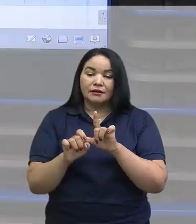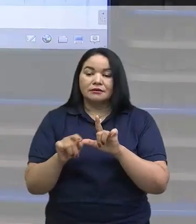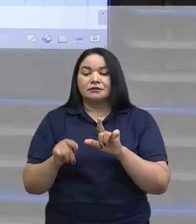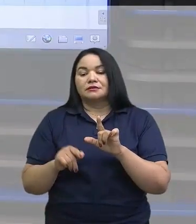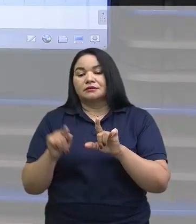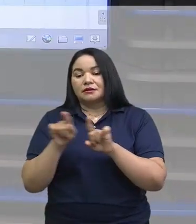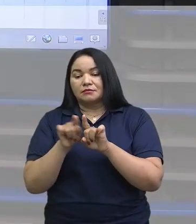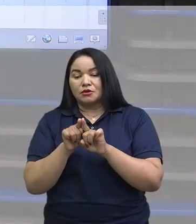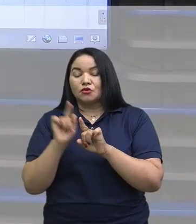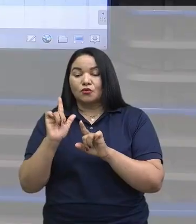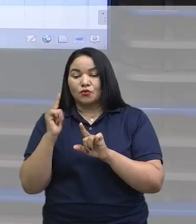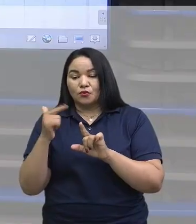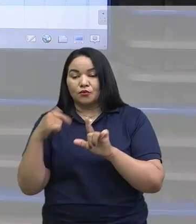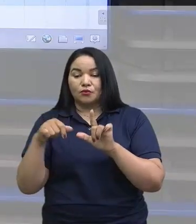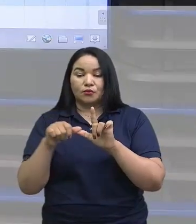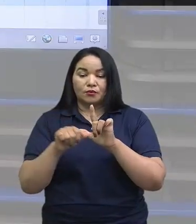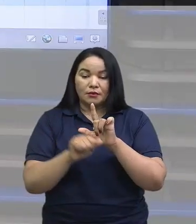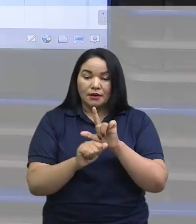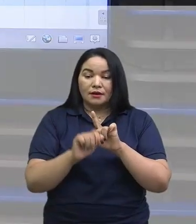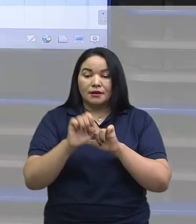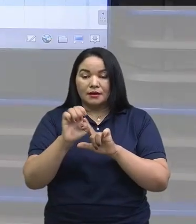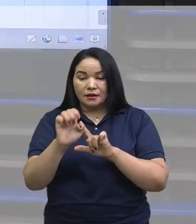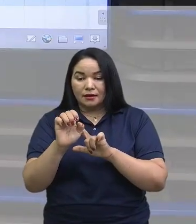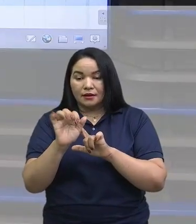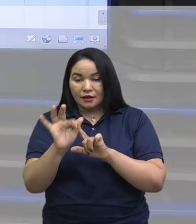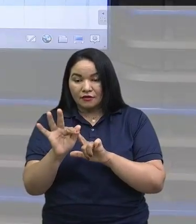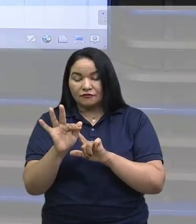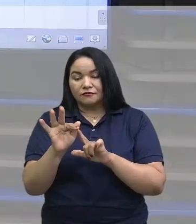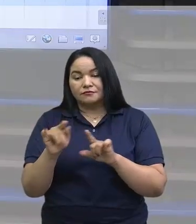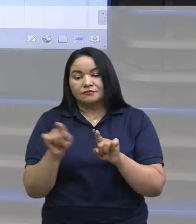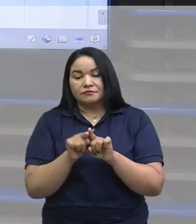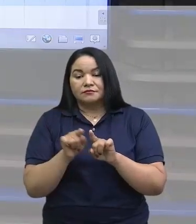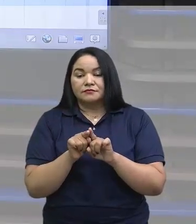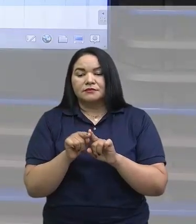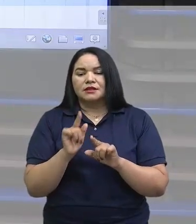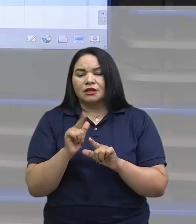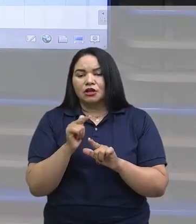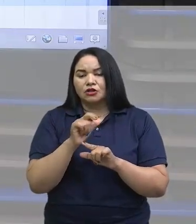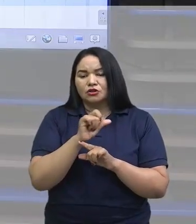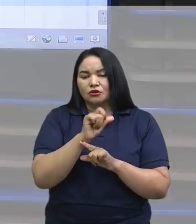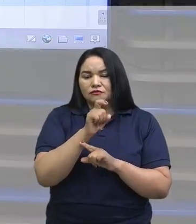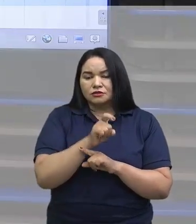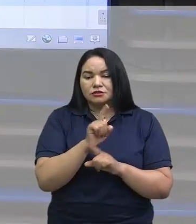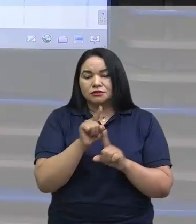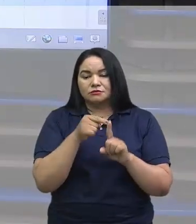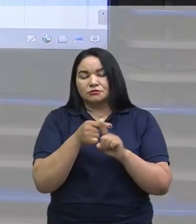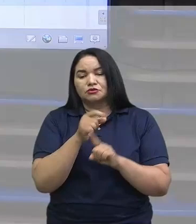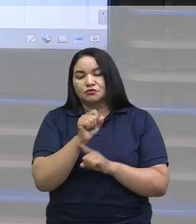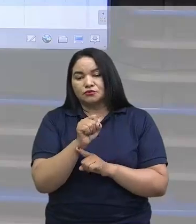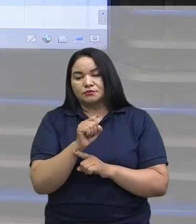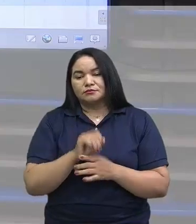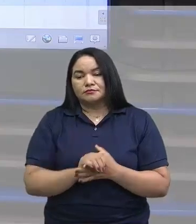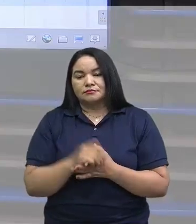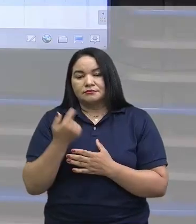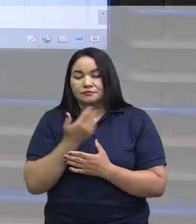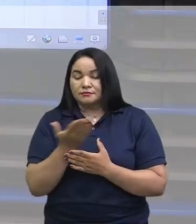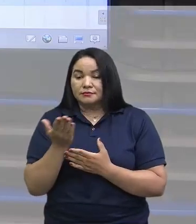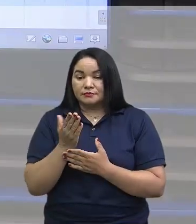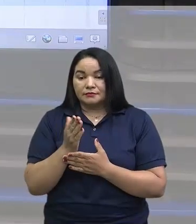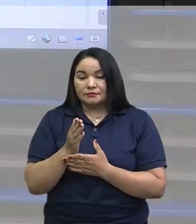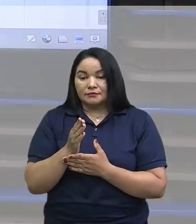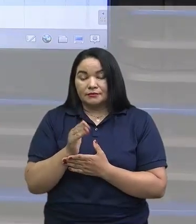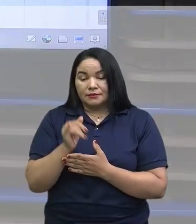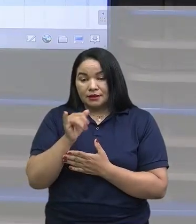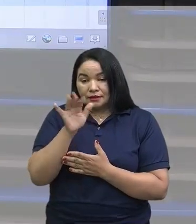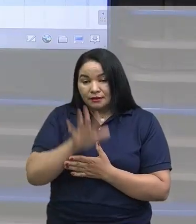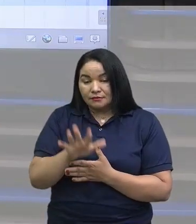EAF está representado por 9x mais 8. E o que a questão pede mesmo? E analisando a imagem a seguir, o valor